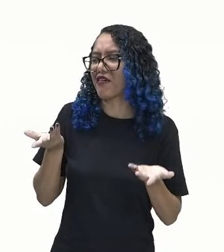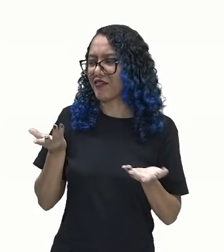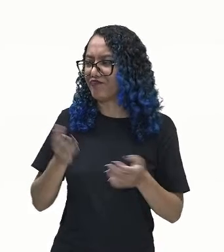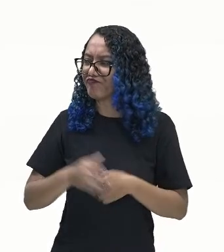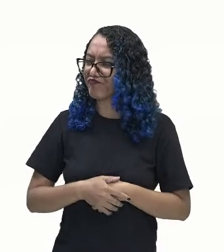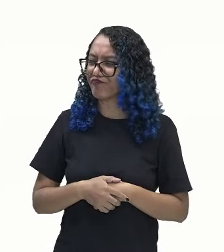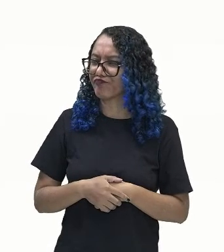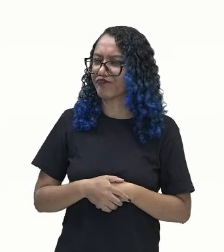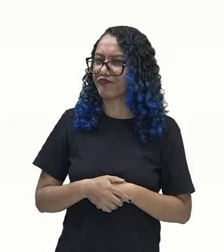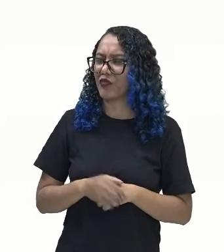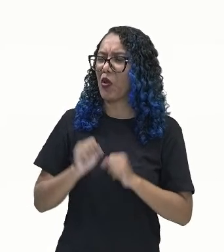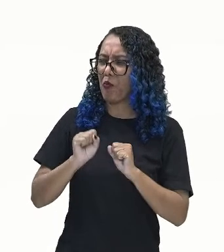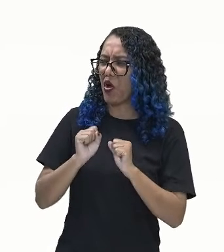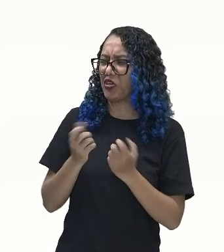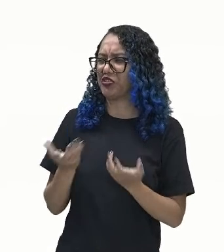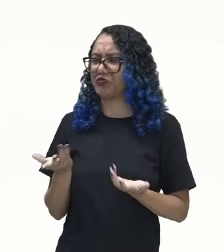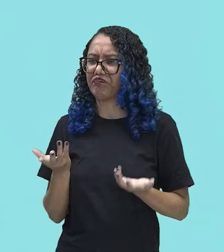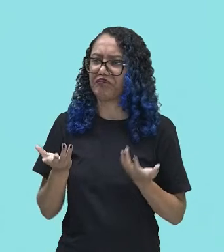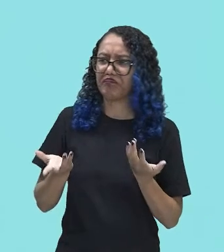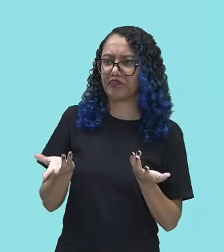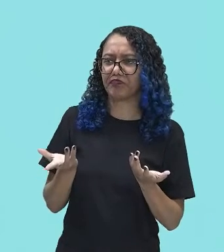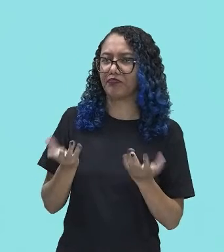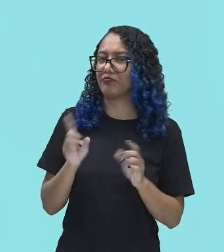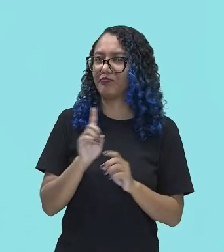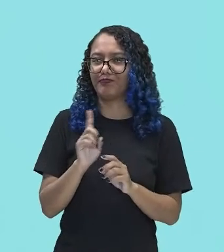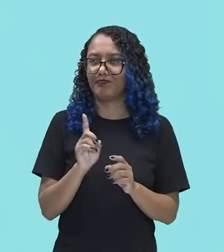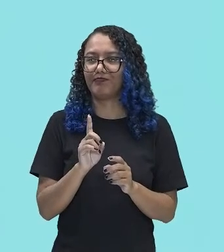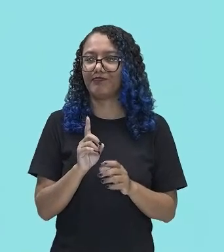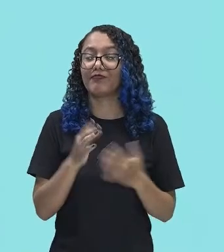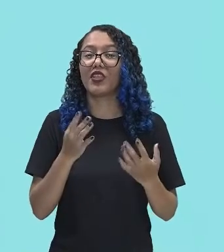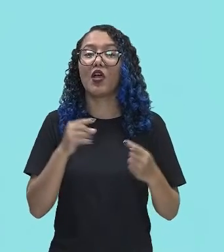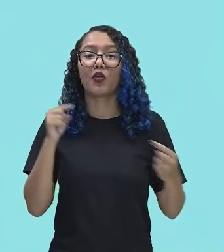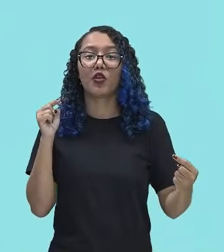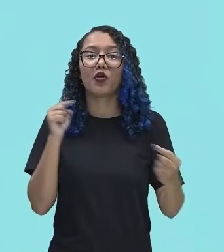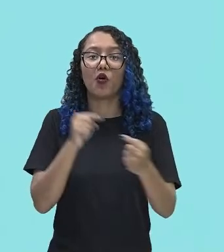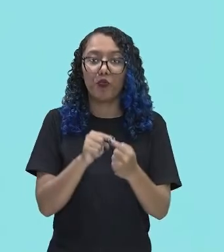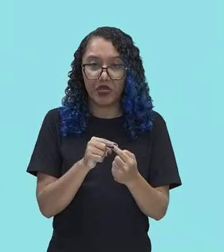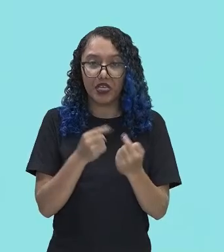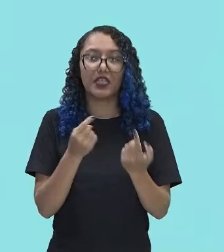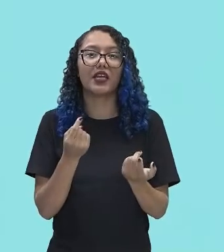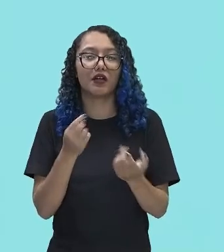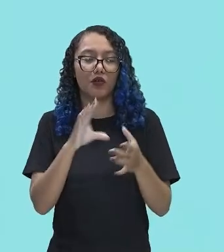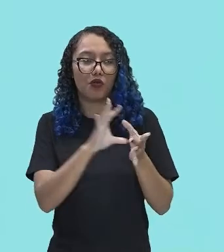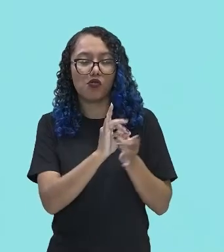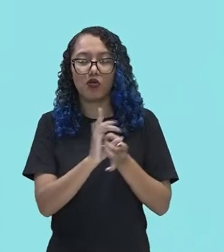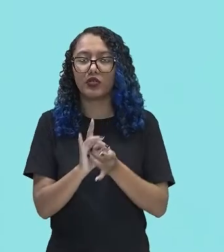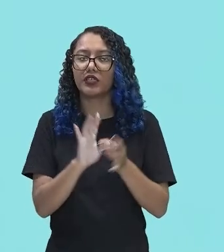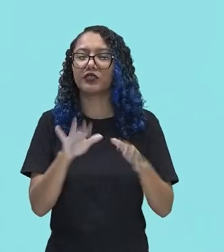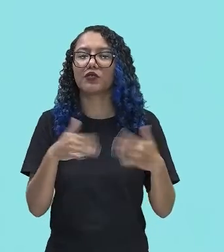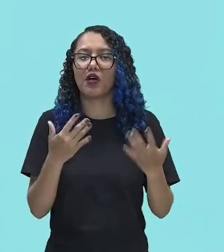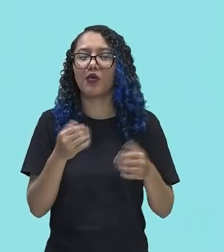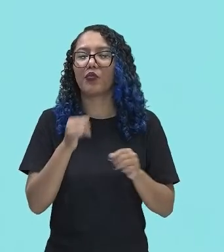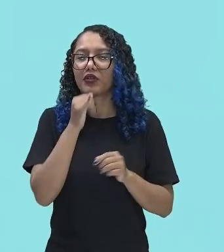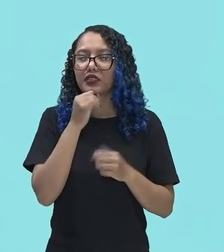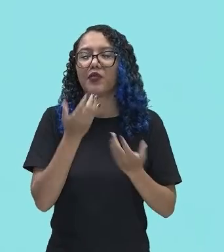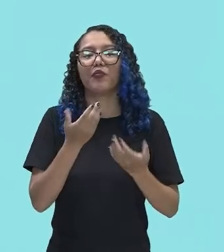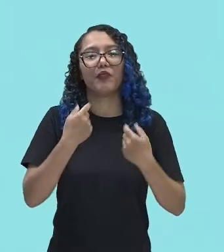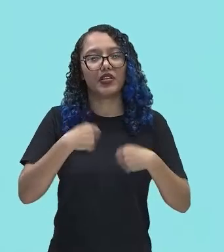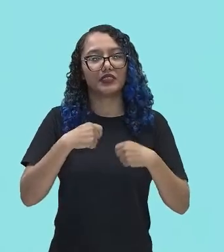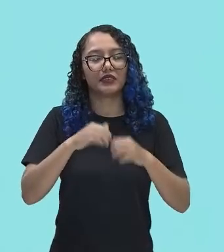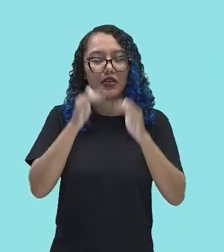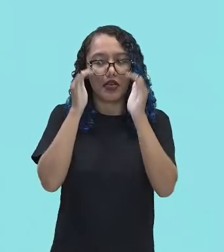chegar assim com o diretor. O mais adequado, já que a gente está falando de situação, ele chegar com